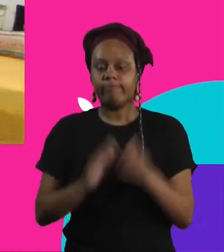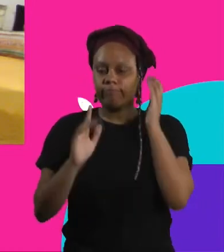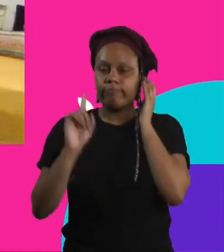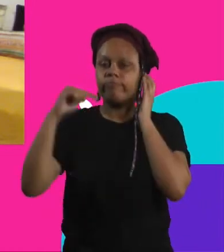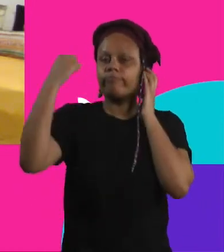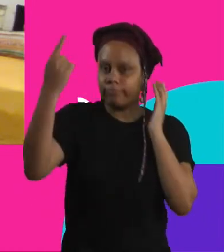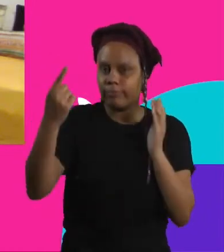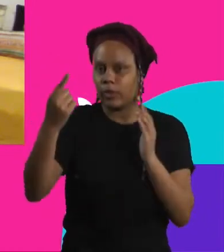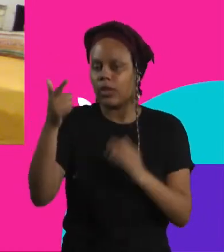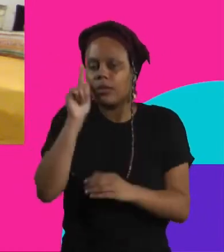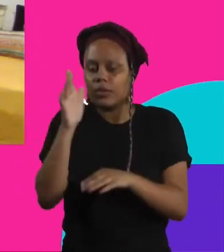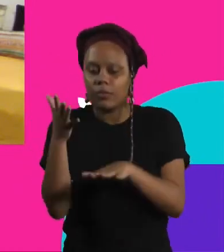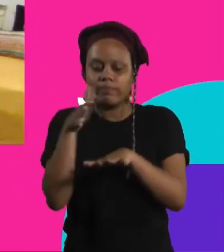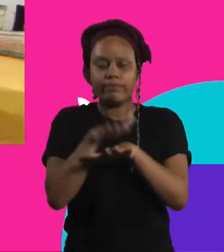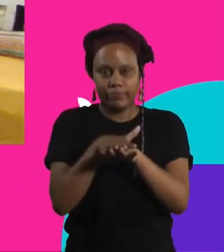incluir, né?